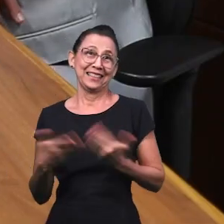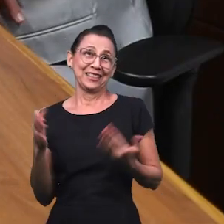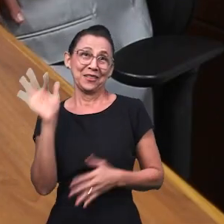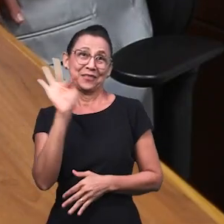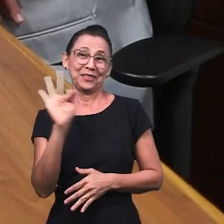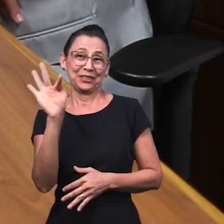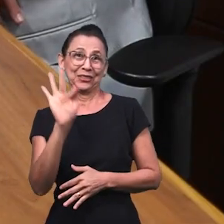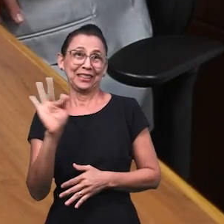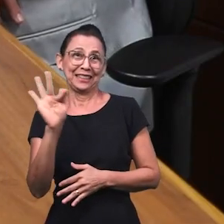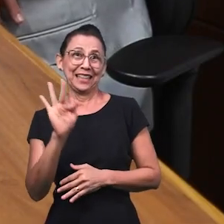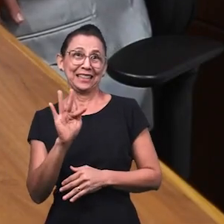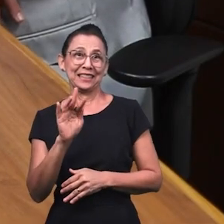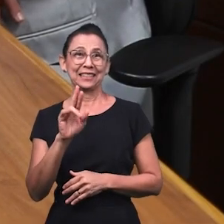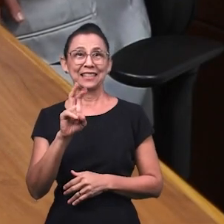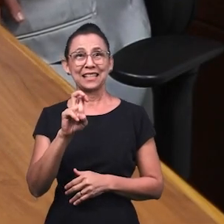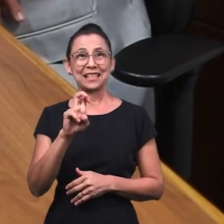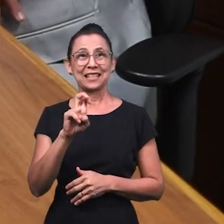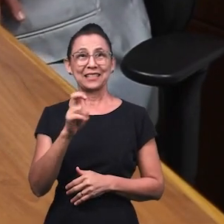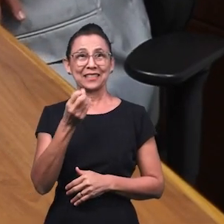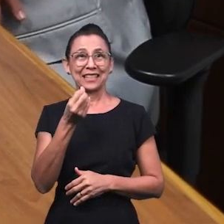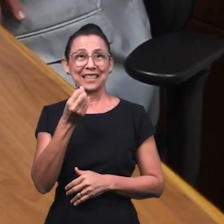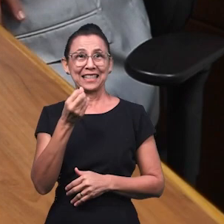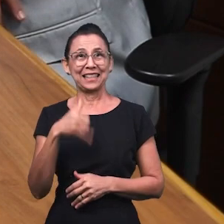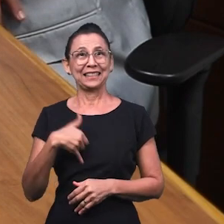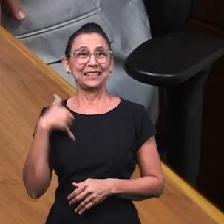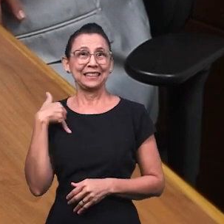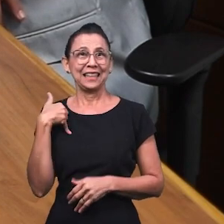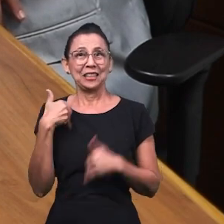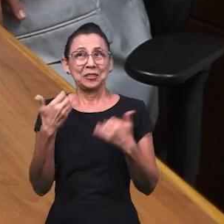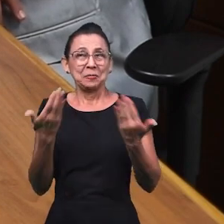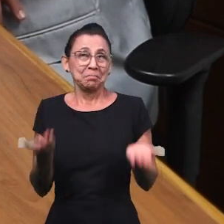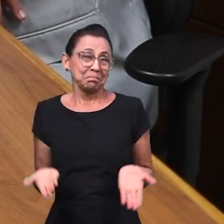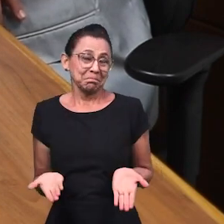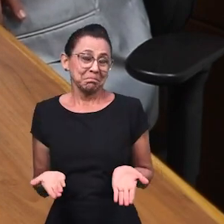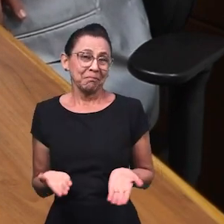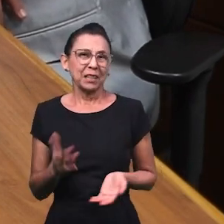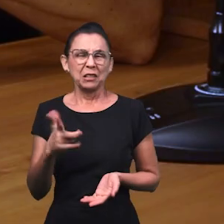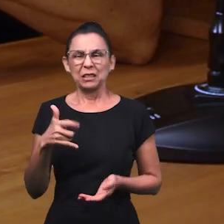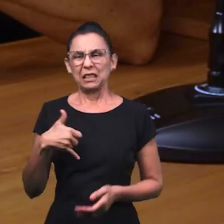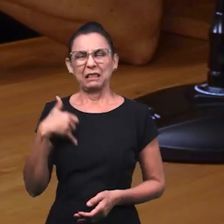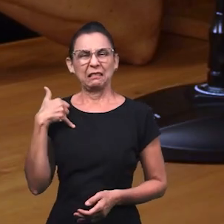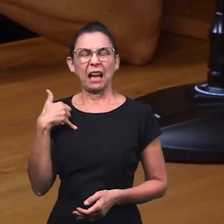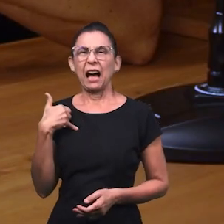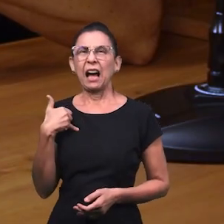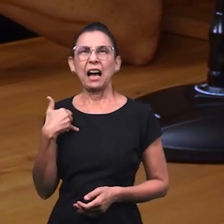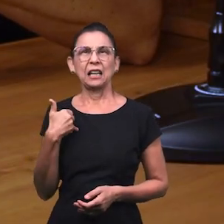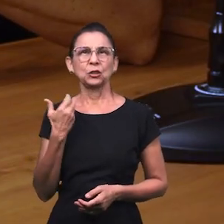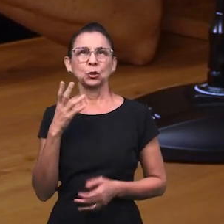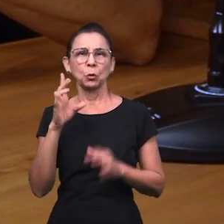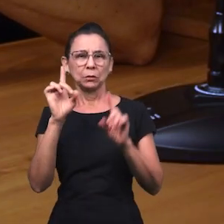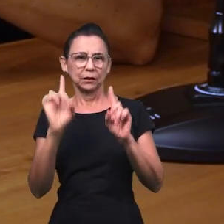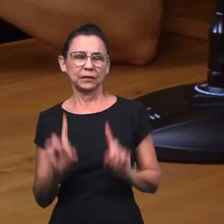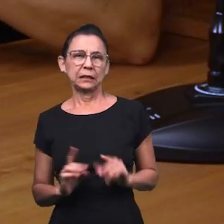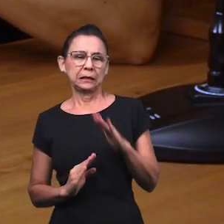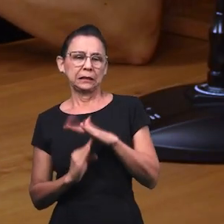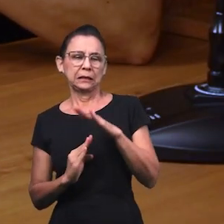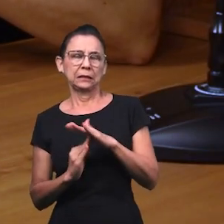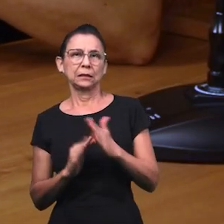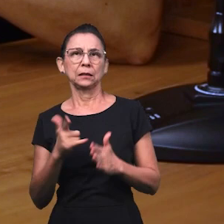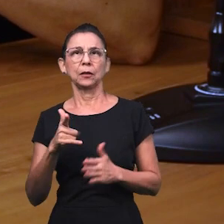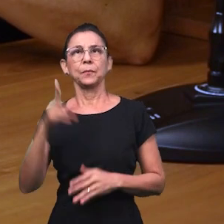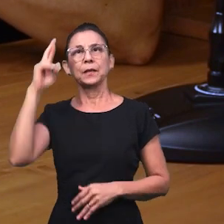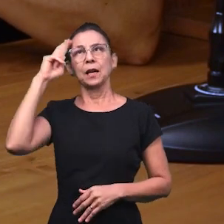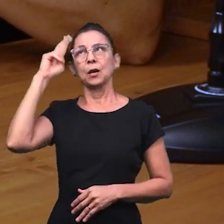fazendo faculdade agora com 56 anos. Enfim, não existe idade nem deficiência que nos